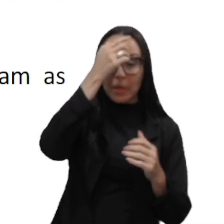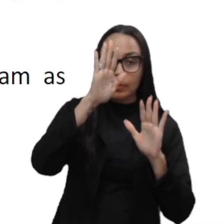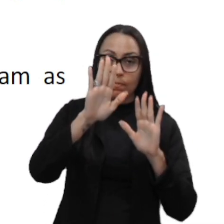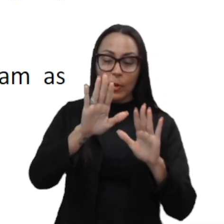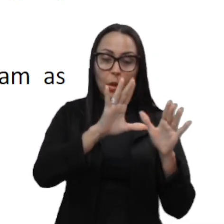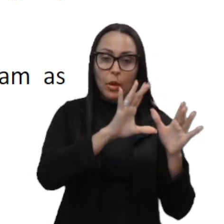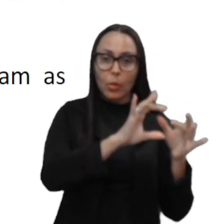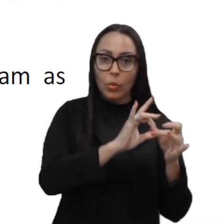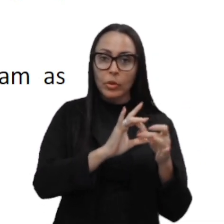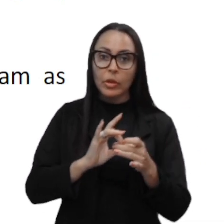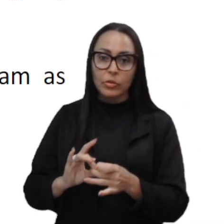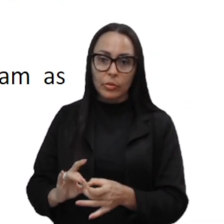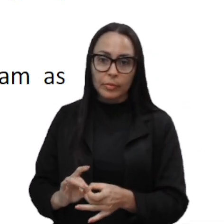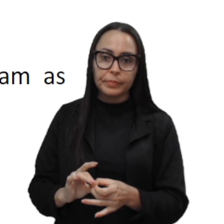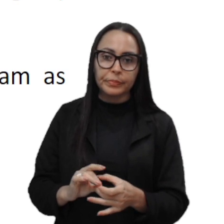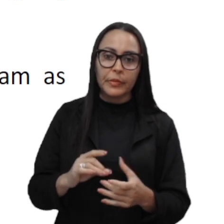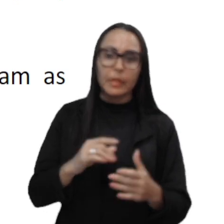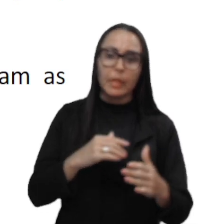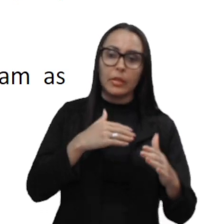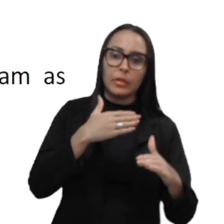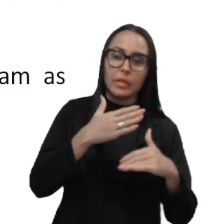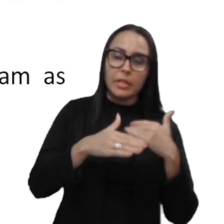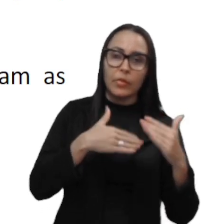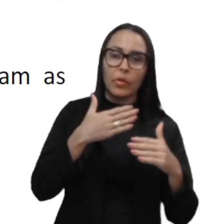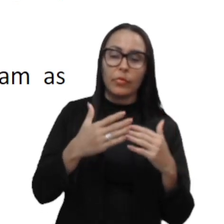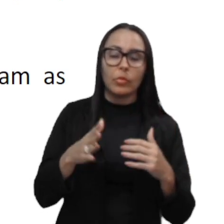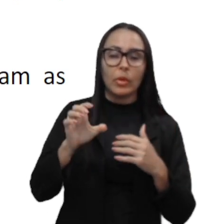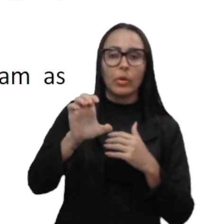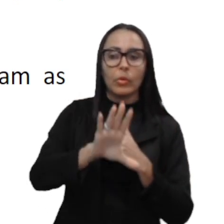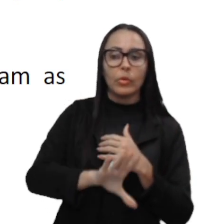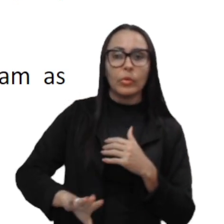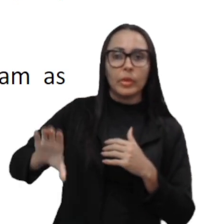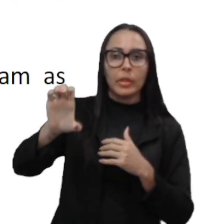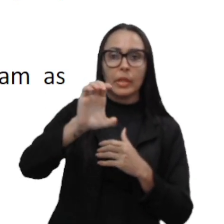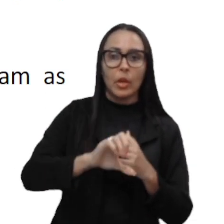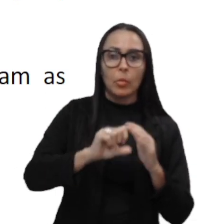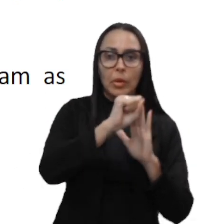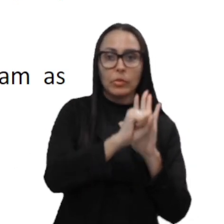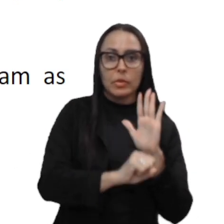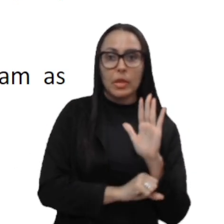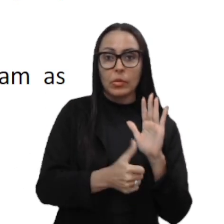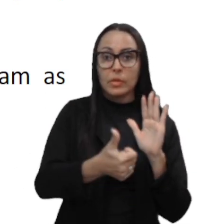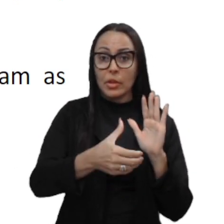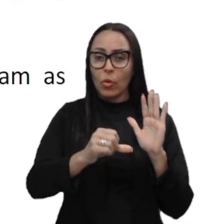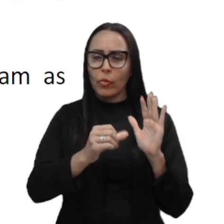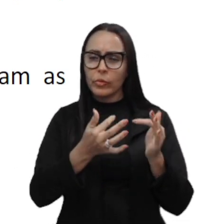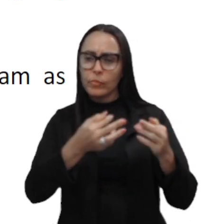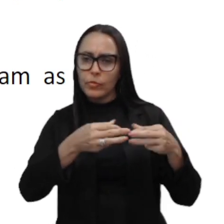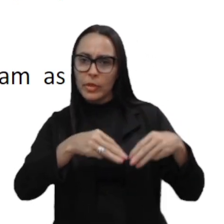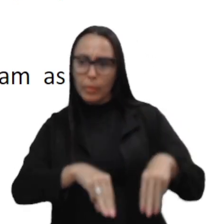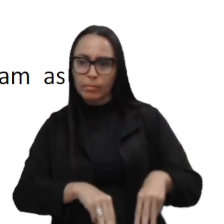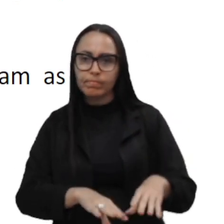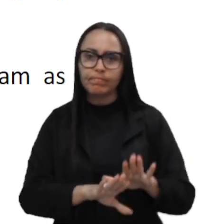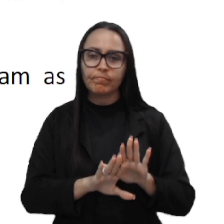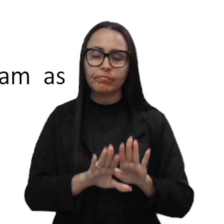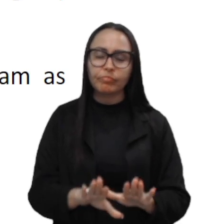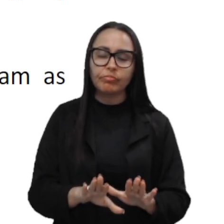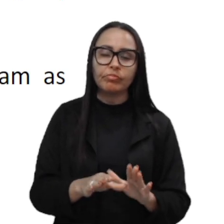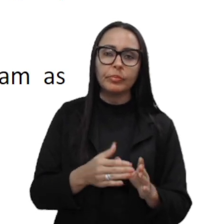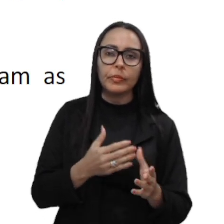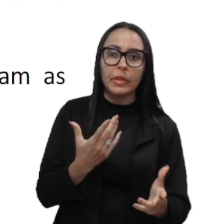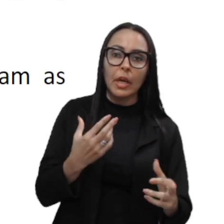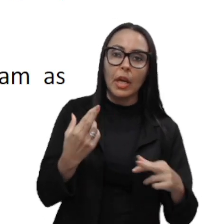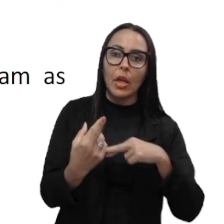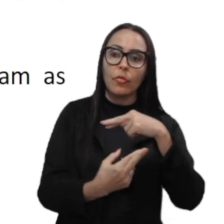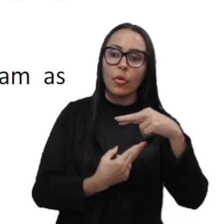né? O Art Nouveau ele se desenvolveu ali na Europa, no final do século XIX, em plena